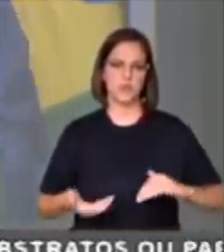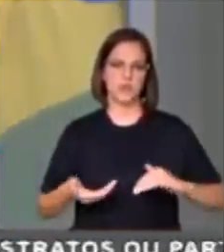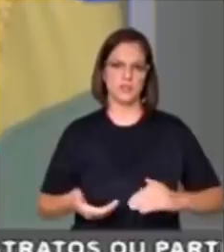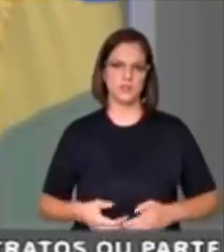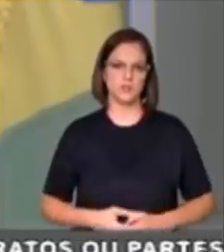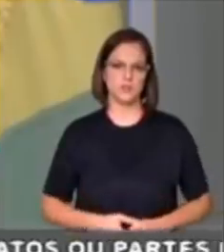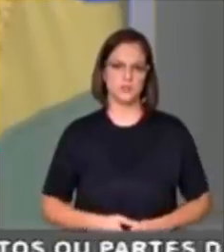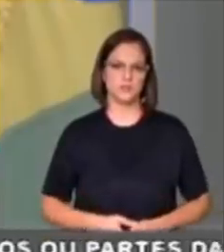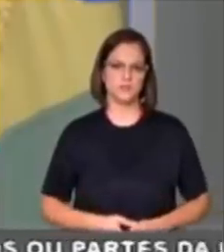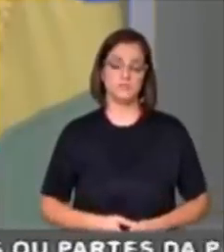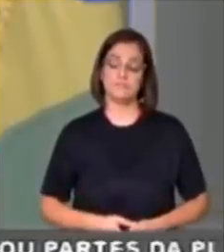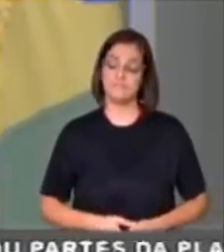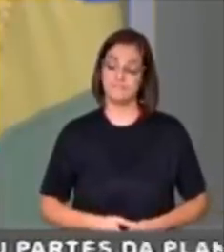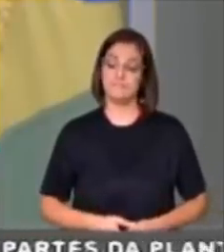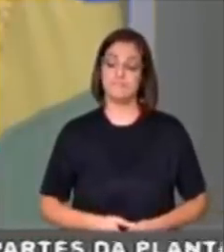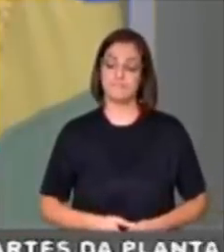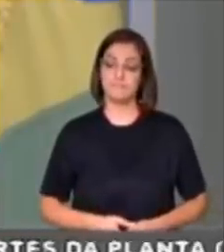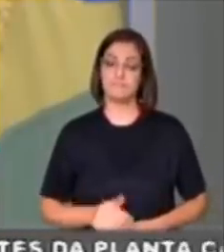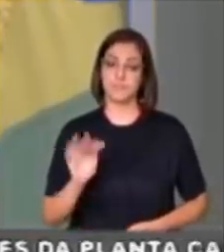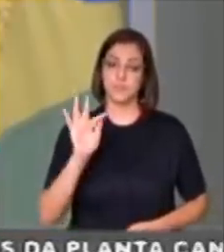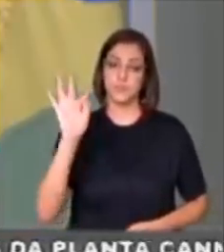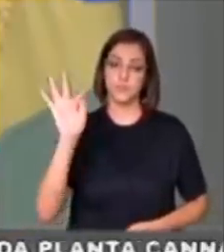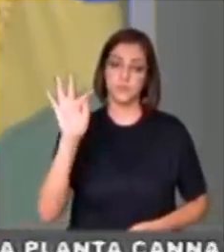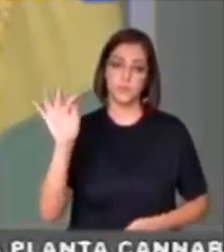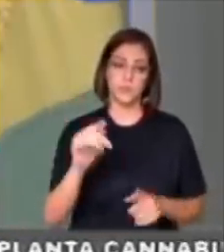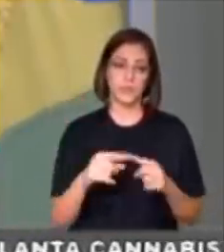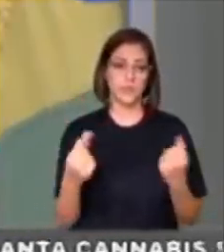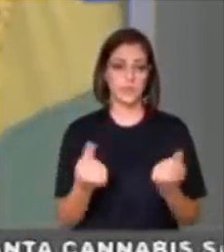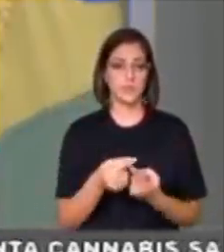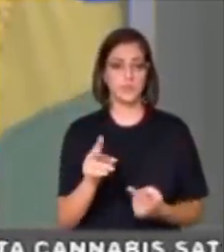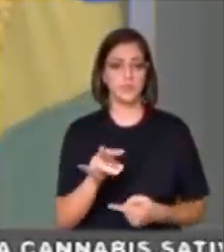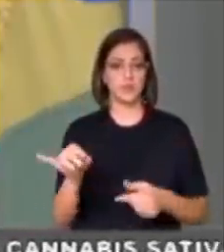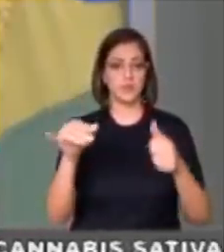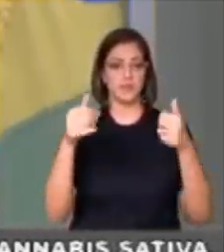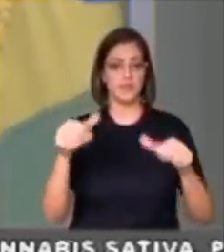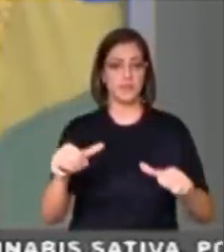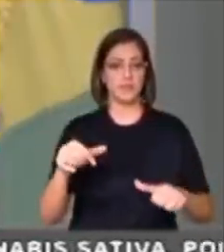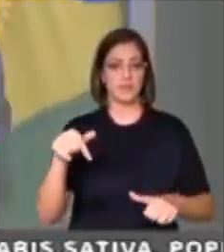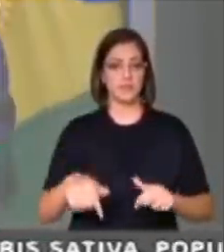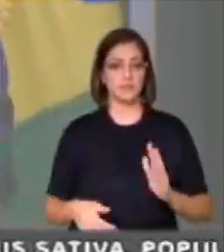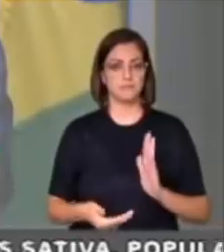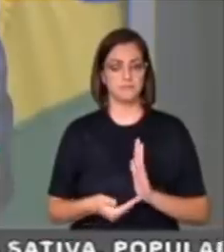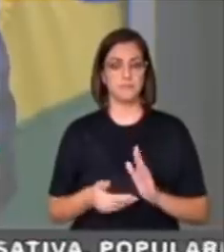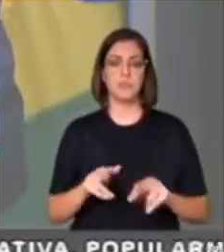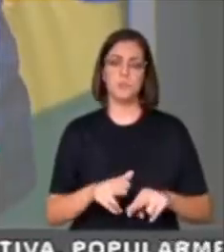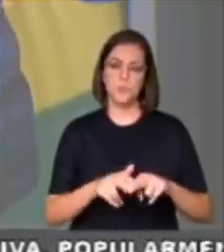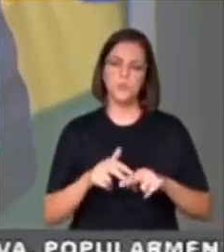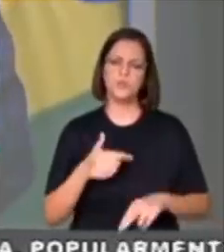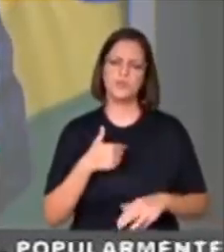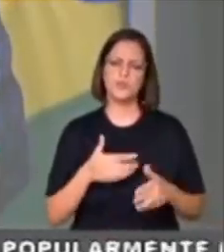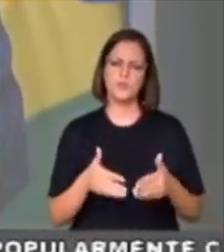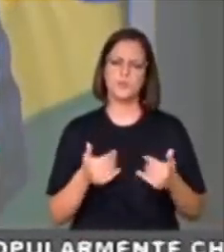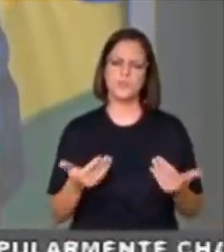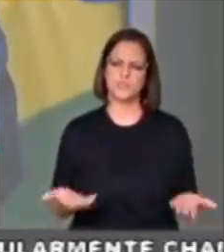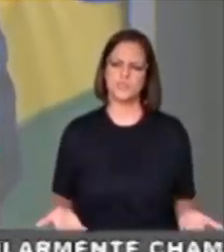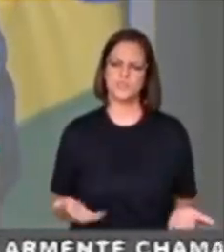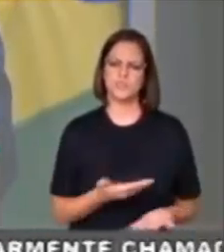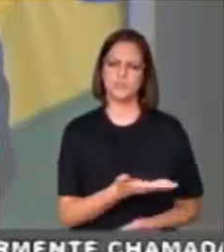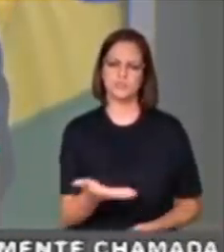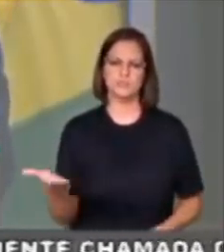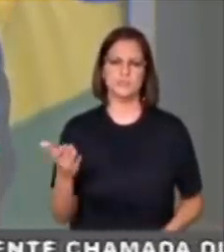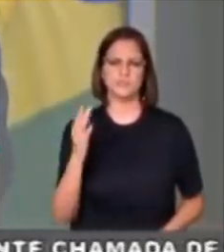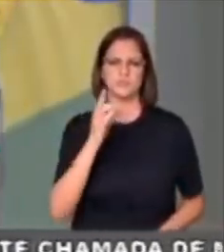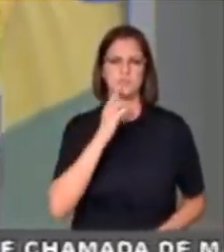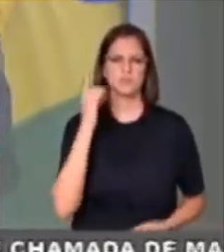que, muito provavelmente, em sessões futuras, devem ser analisados por esta casa. E, por isso, eu rogo tanto os parlamentares